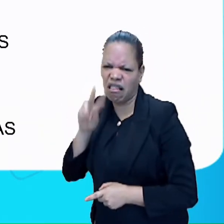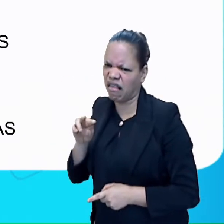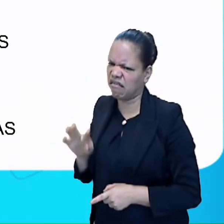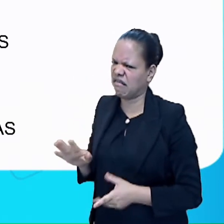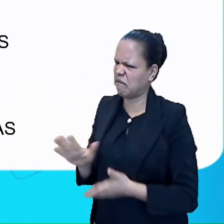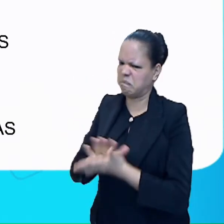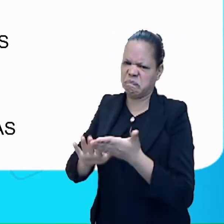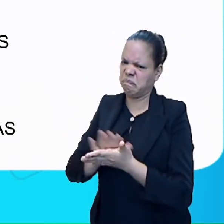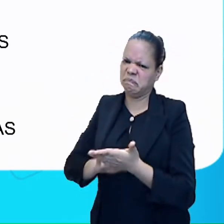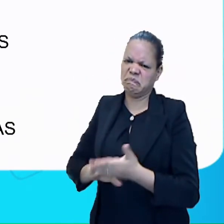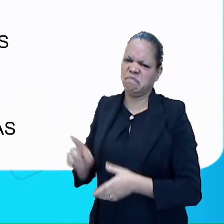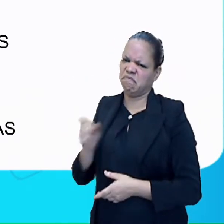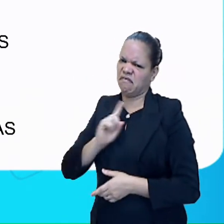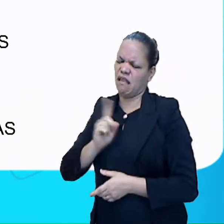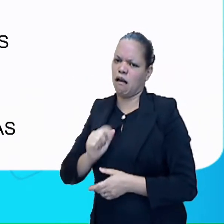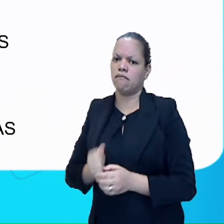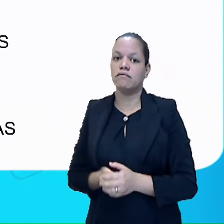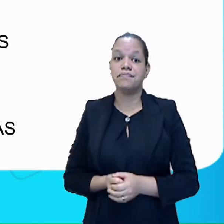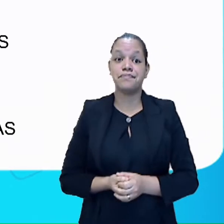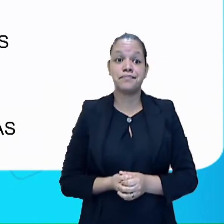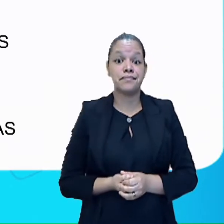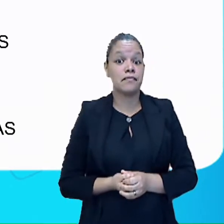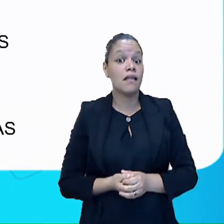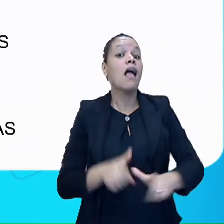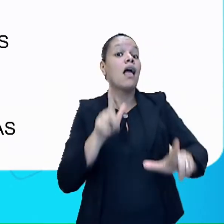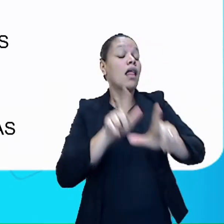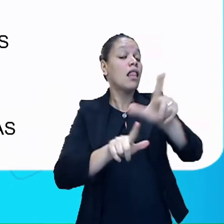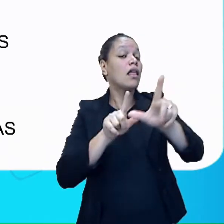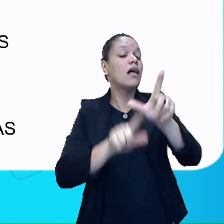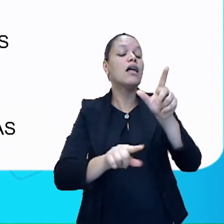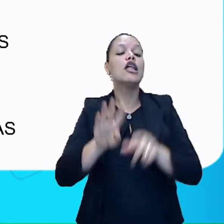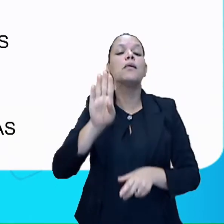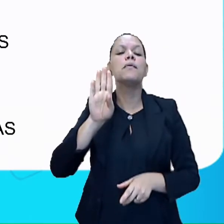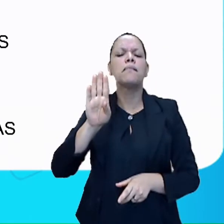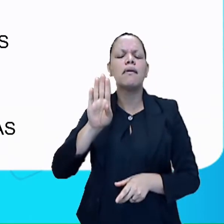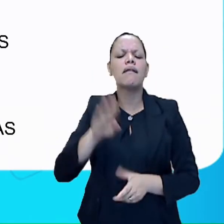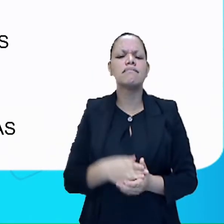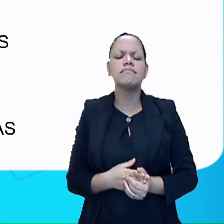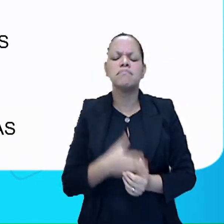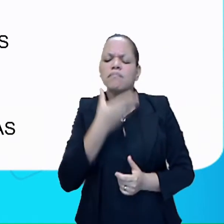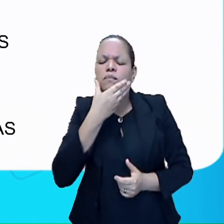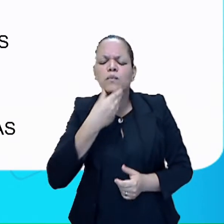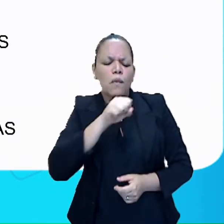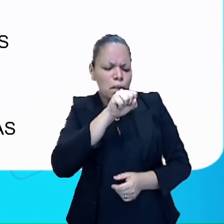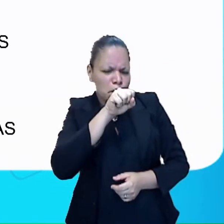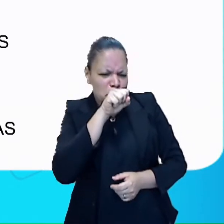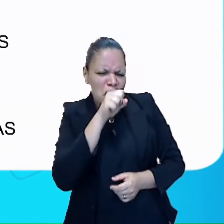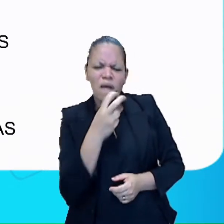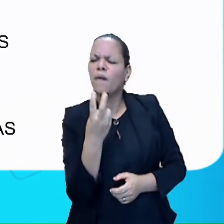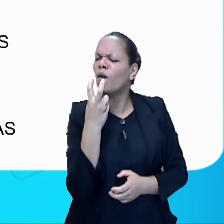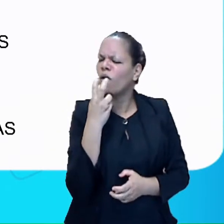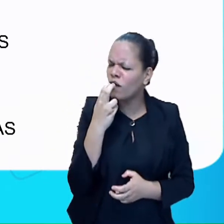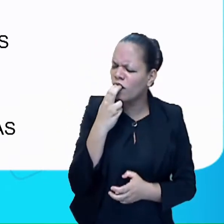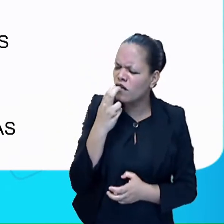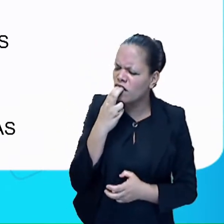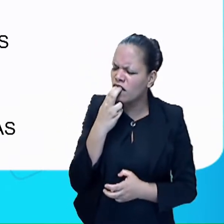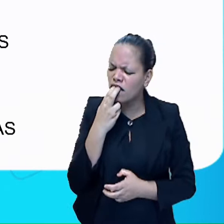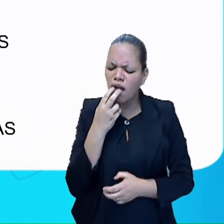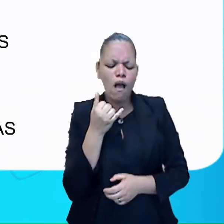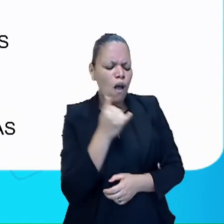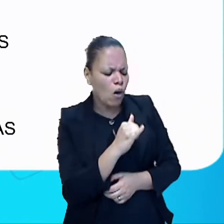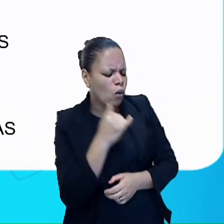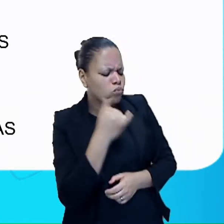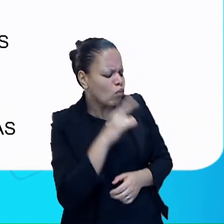para a gente? É essa a mensagem? Ou é a letra B? O pai de Chico Bento costumava contar